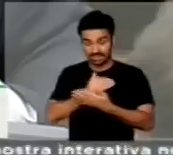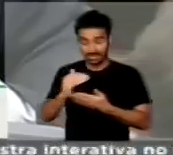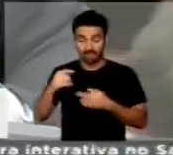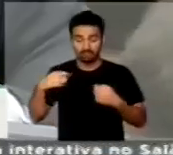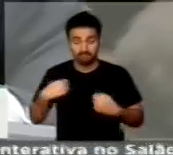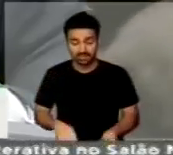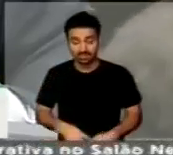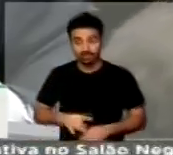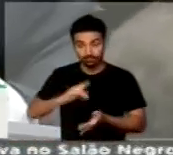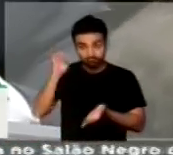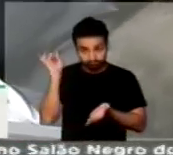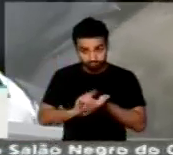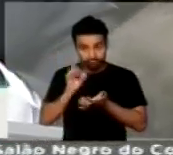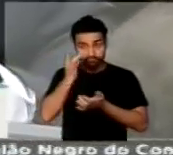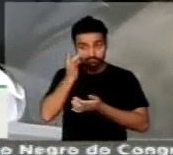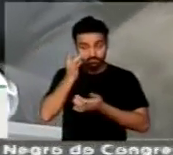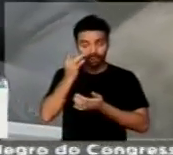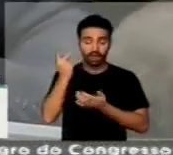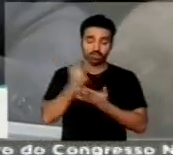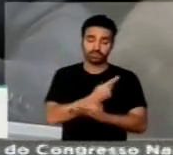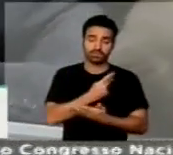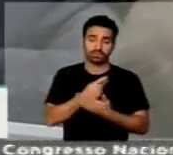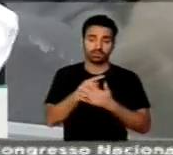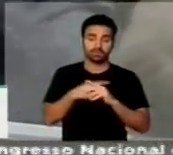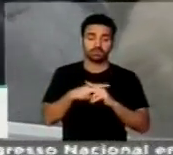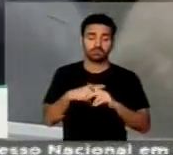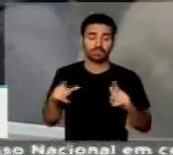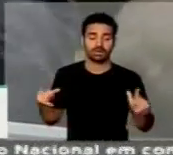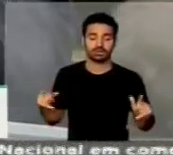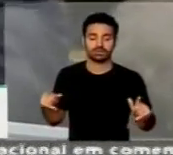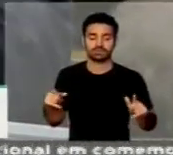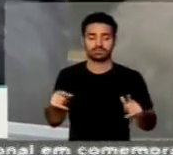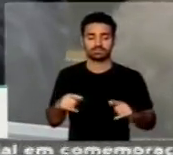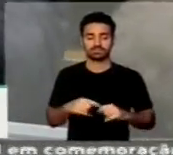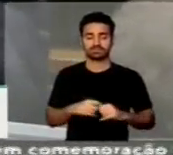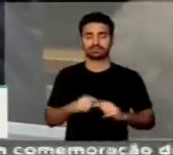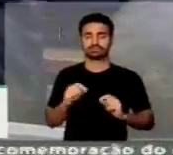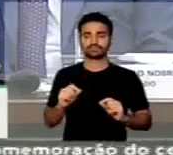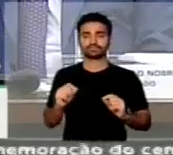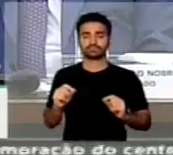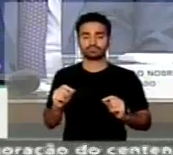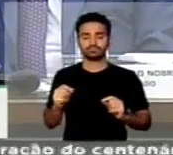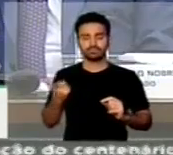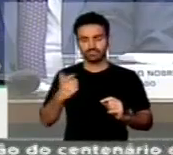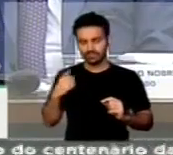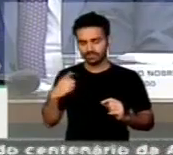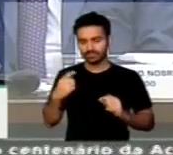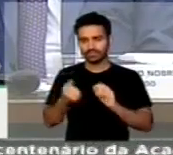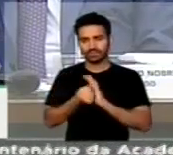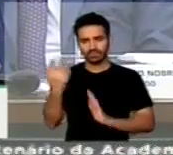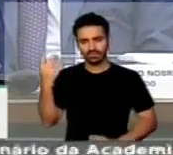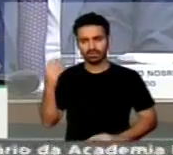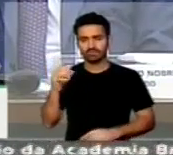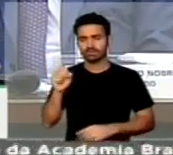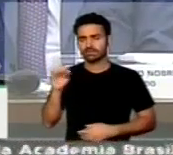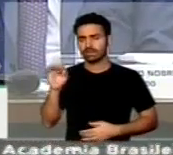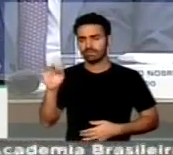determinado. Mas os julgados são inúmeros do Supremo Tribunal Federal, senhor